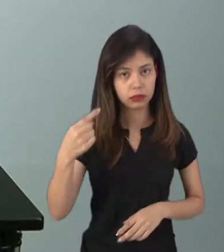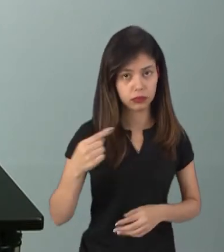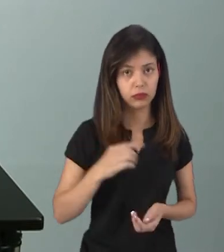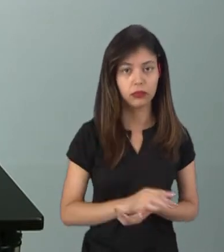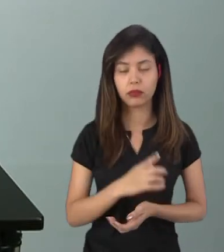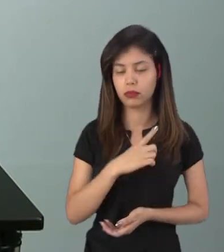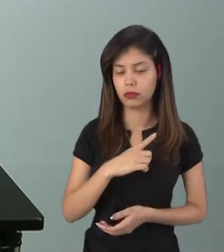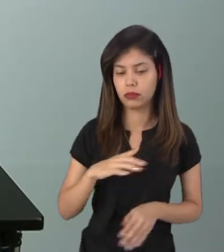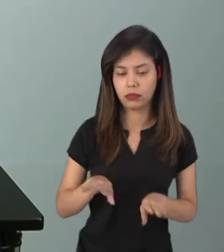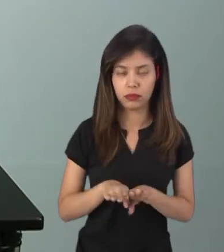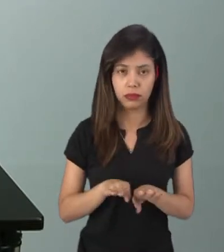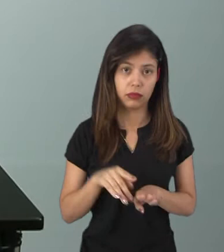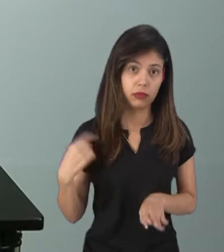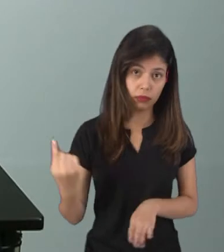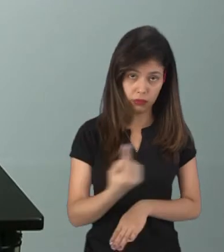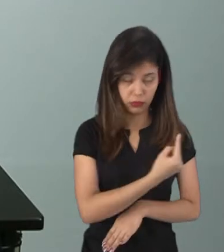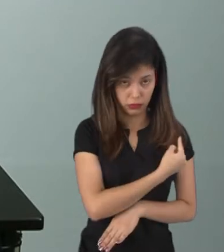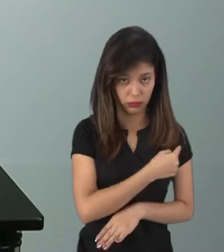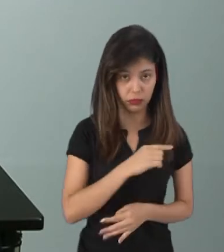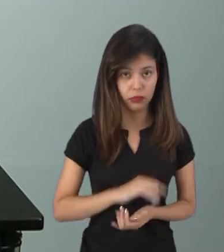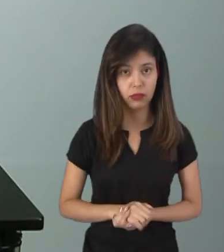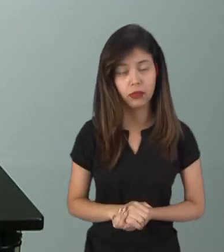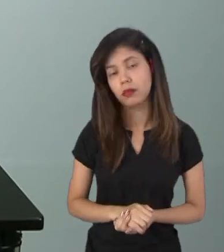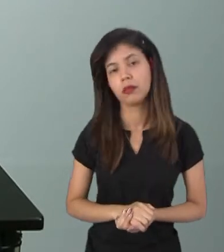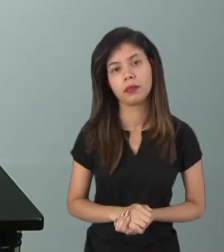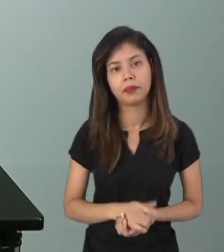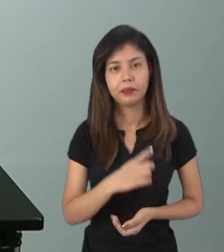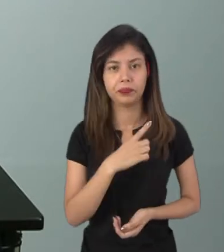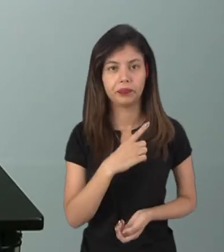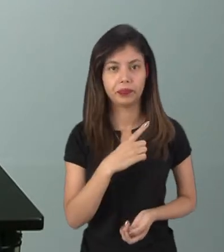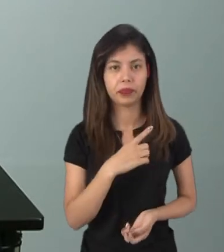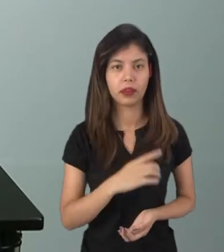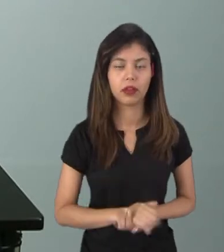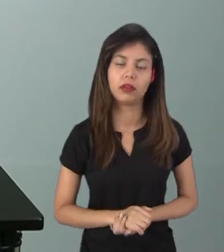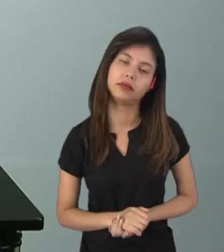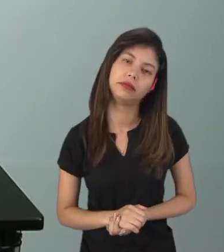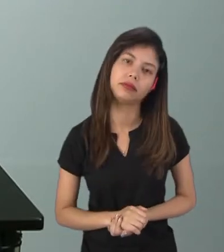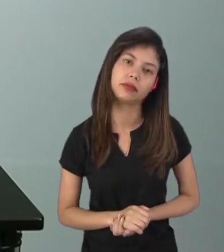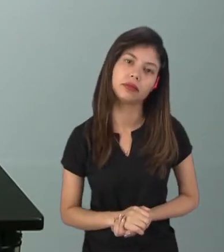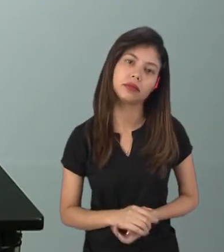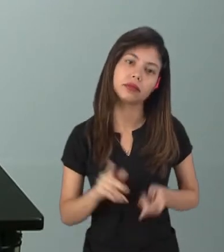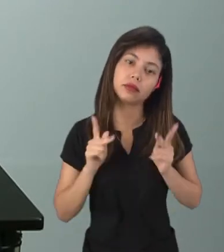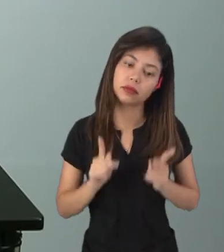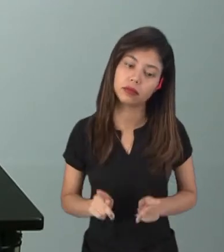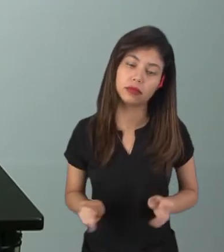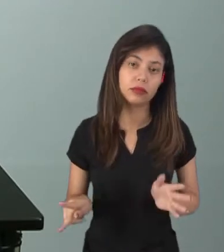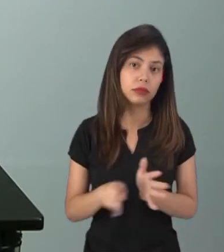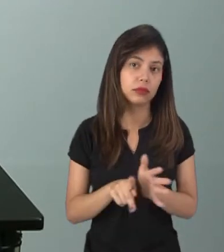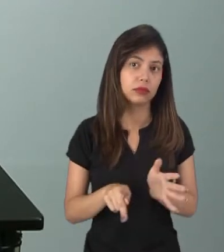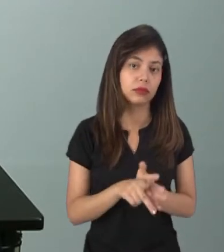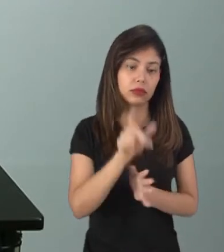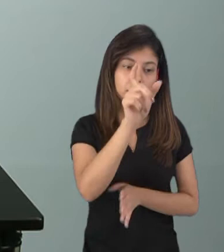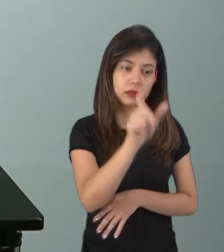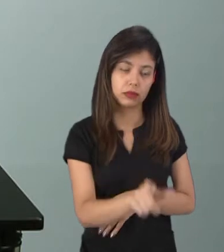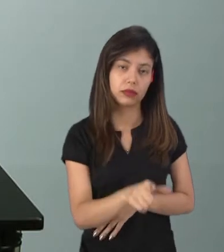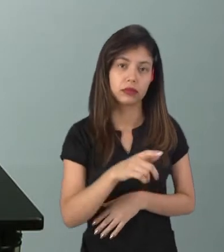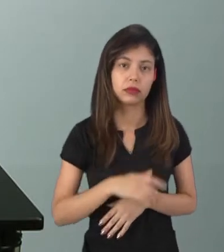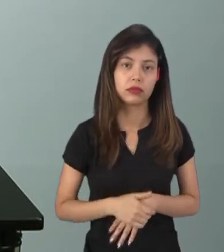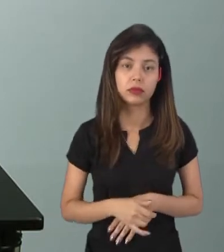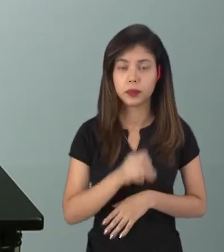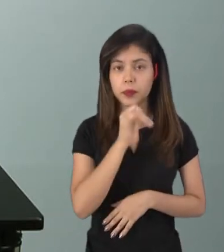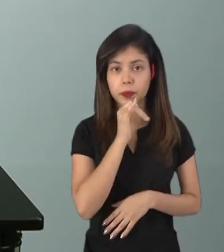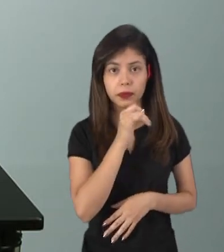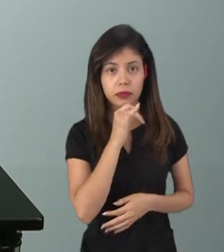ali temos que todos ter, né, temos que ter um comportamento adequado. Por exemplo,